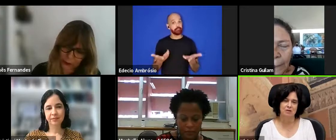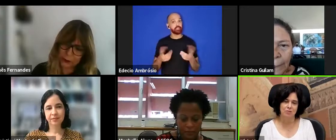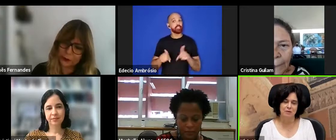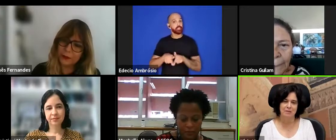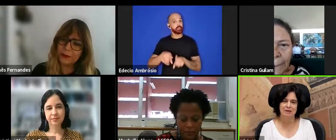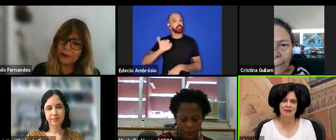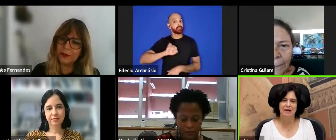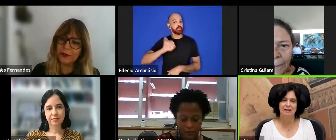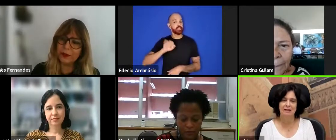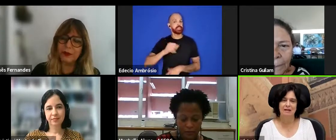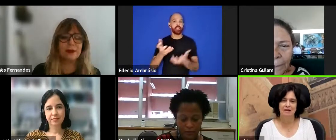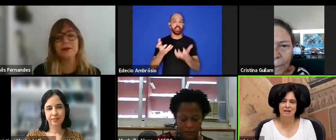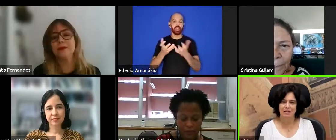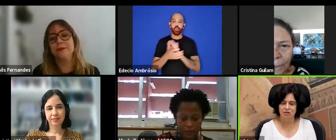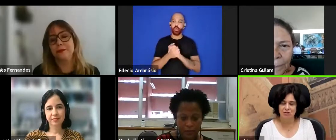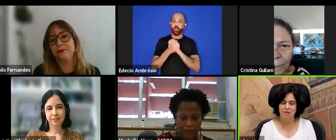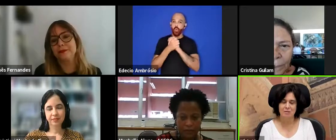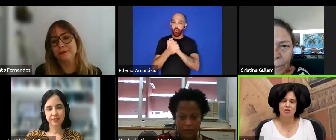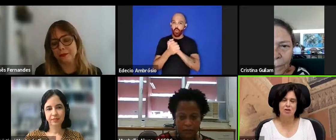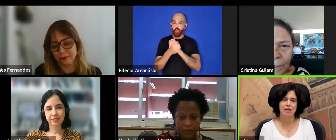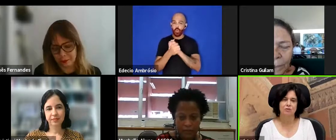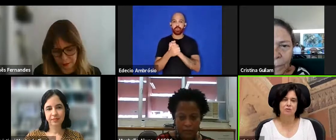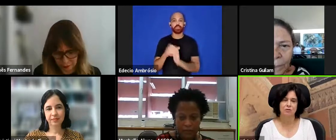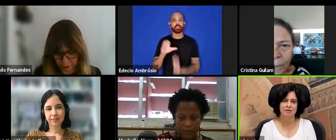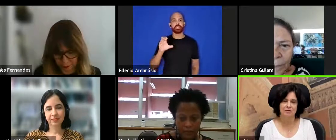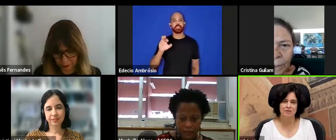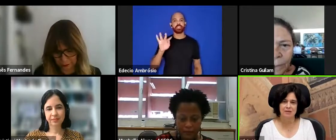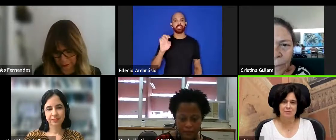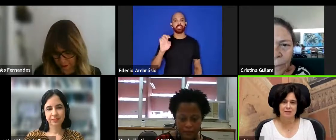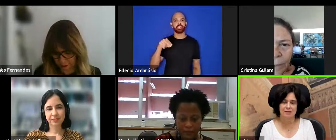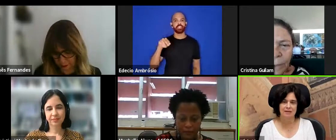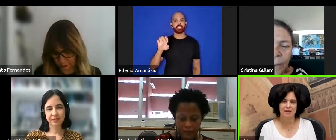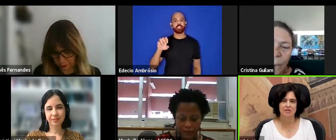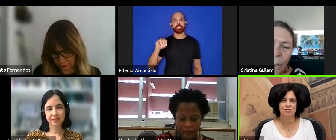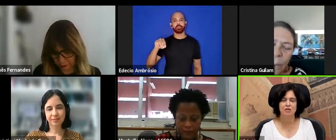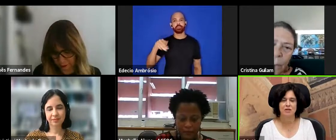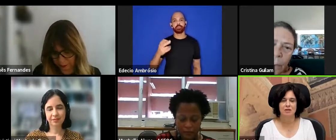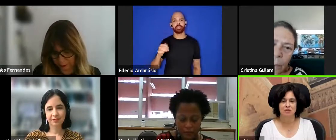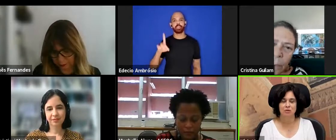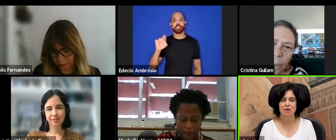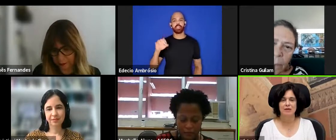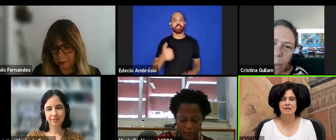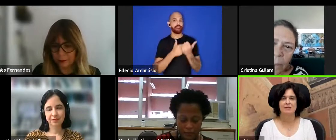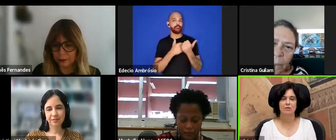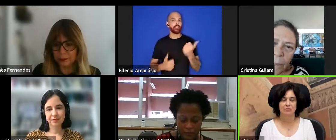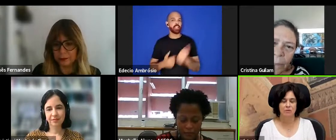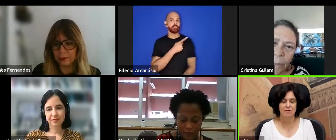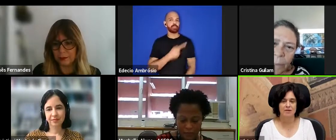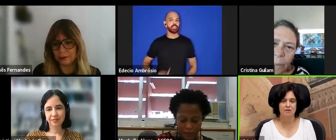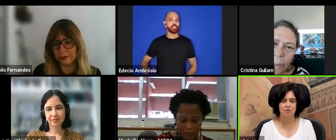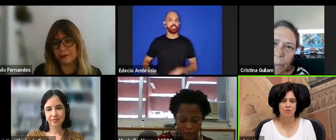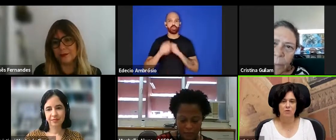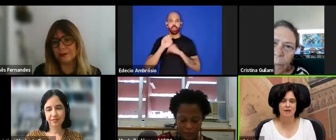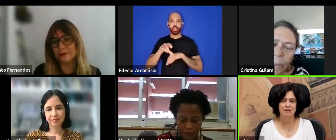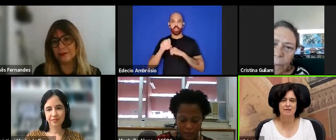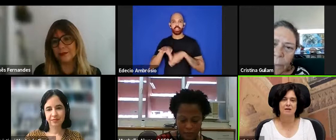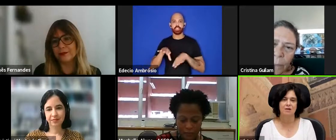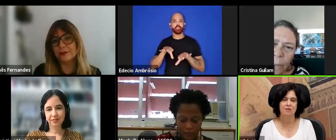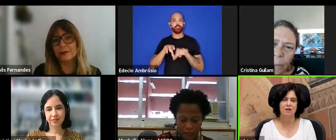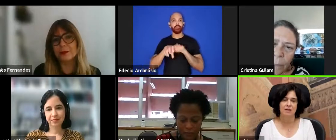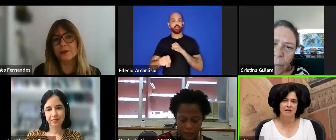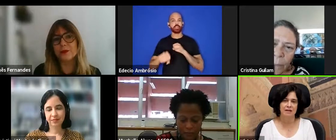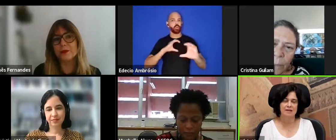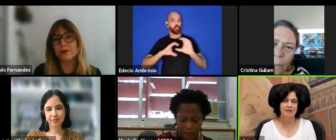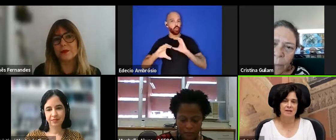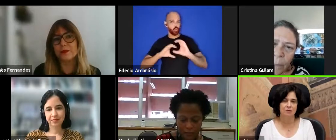importante, quero cumprimentar a Cristiane Machado, nossa vice-presidente de Educação, Informação e